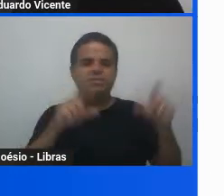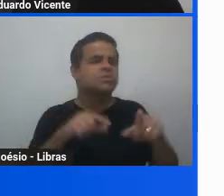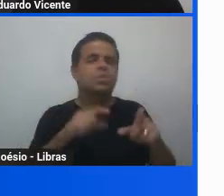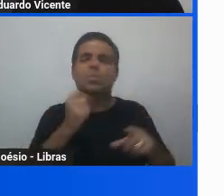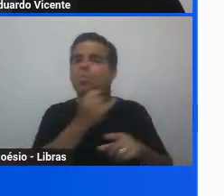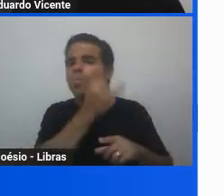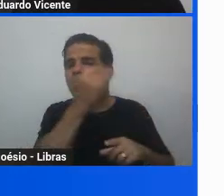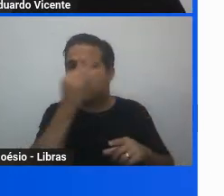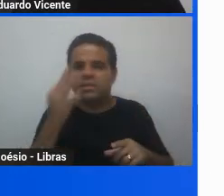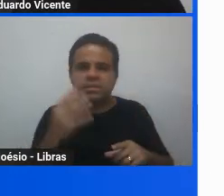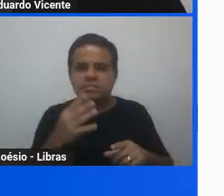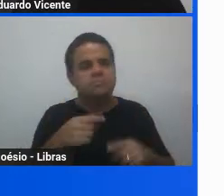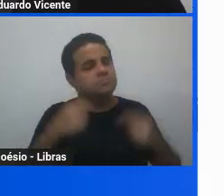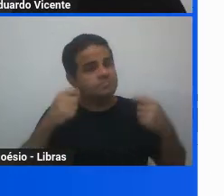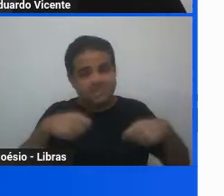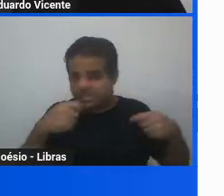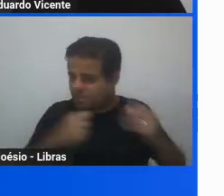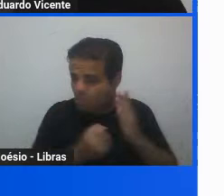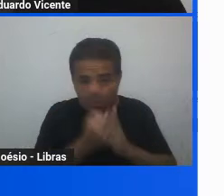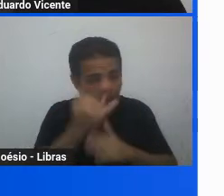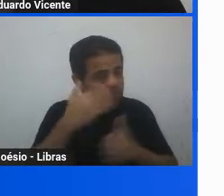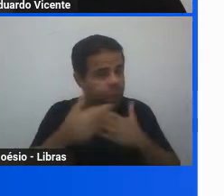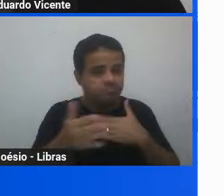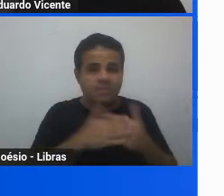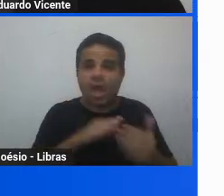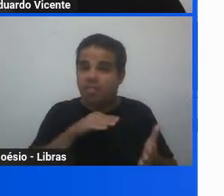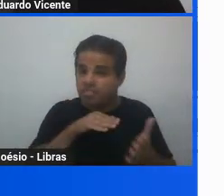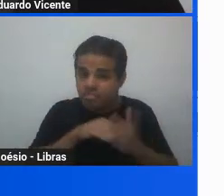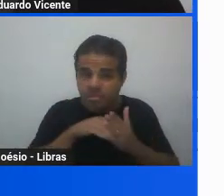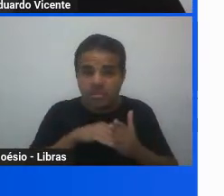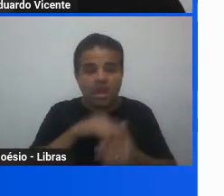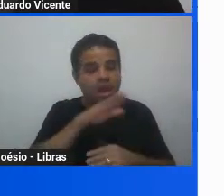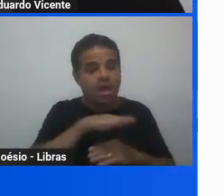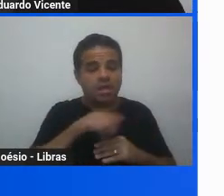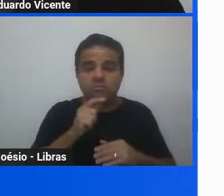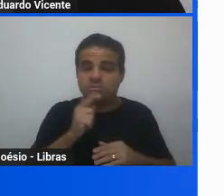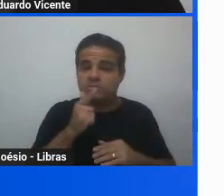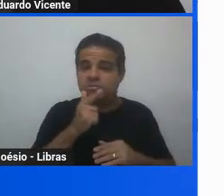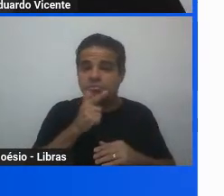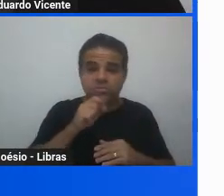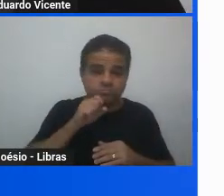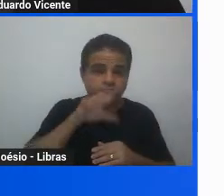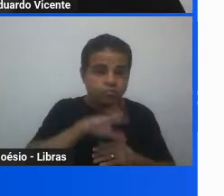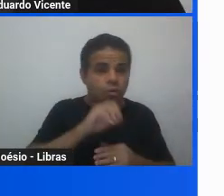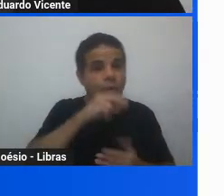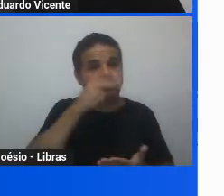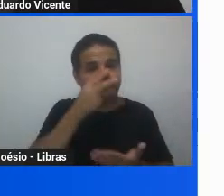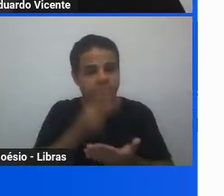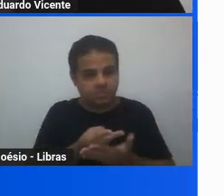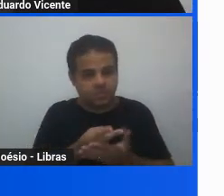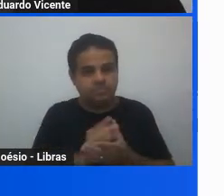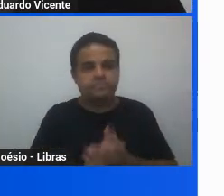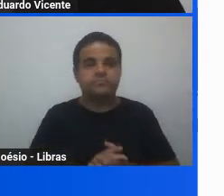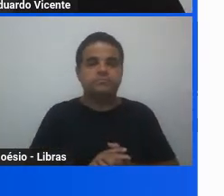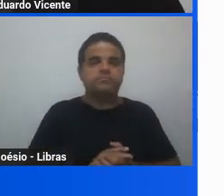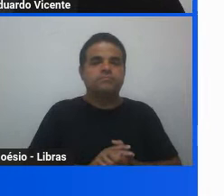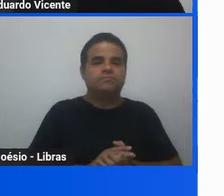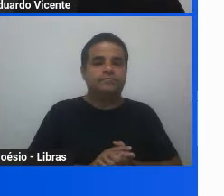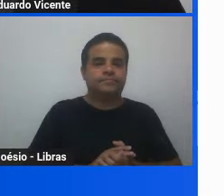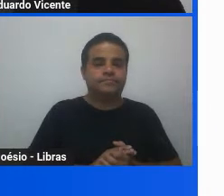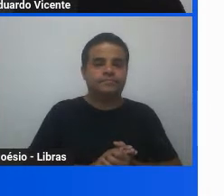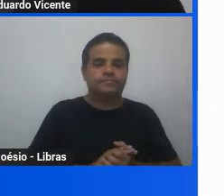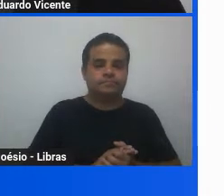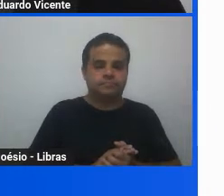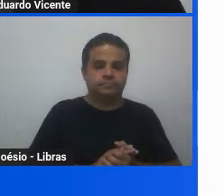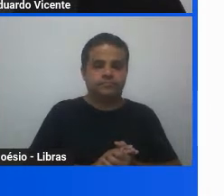Quantas forem necessárias. Ou até a criança desmaiar. E bebê?